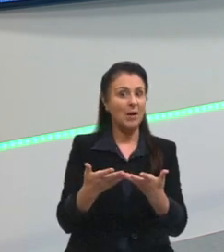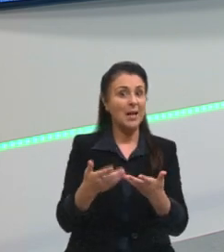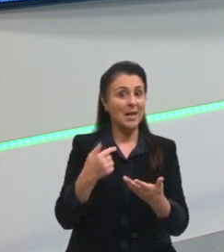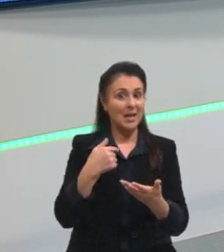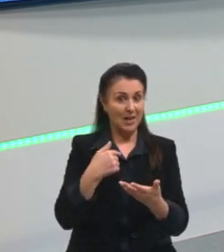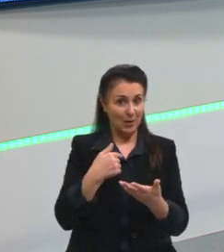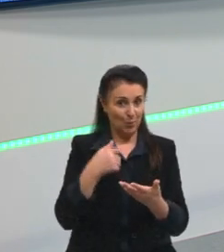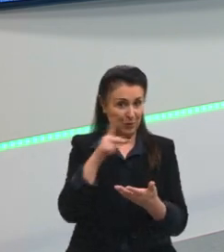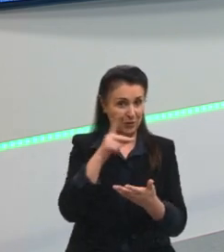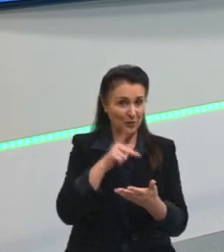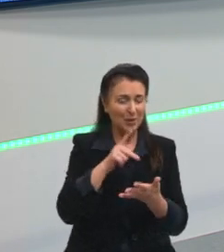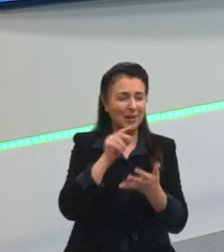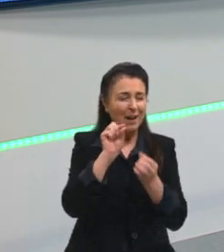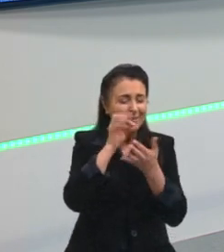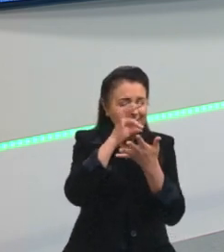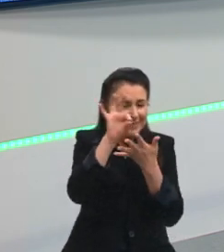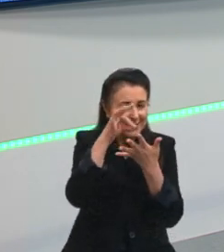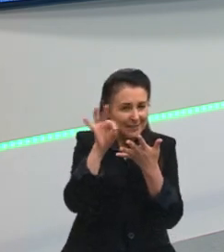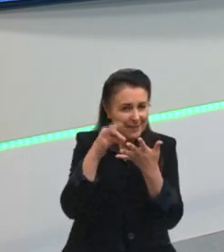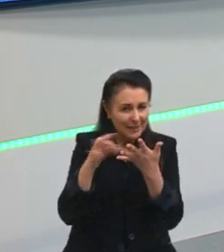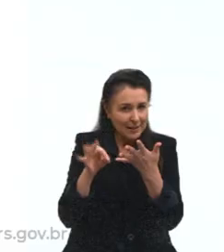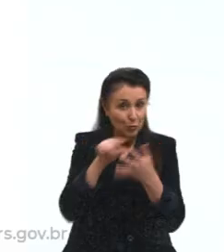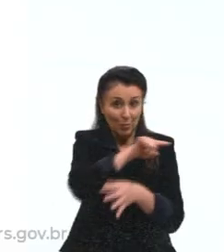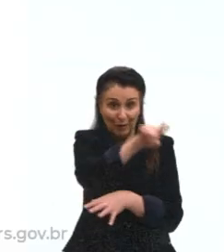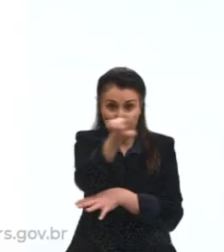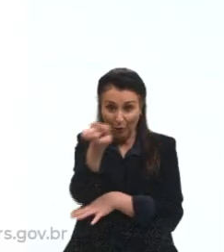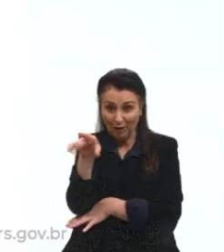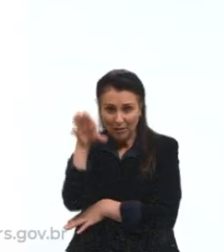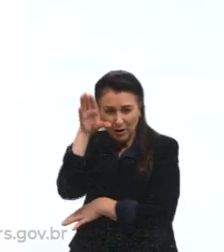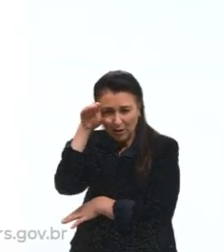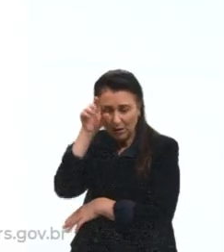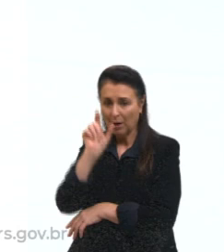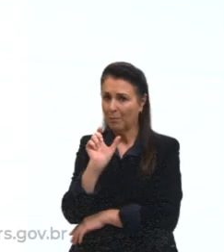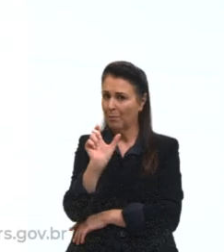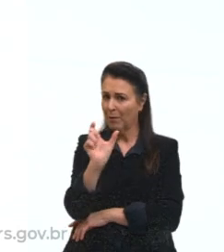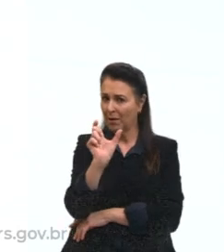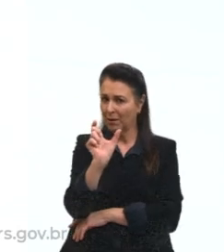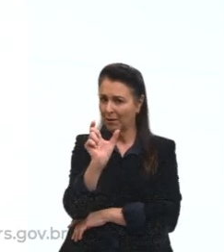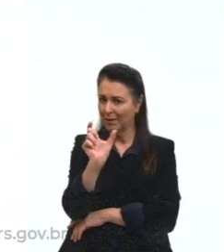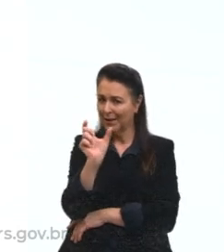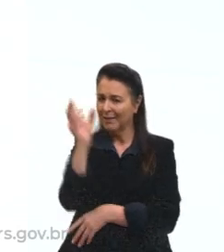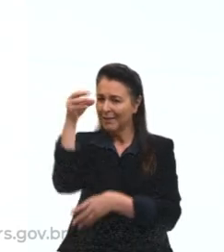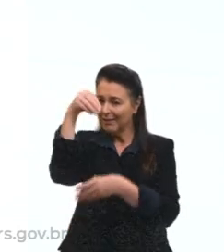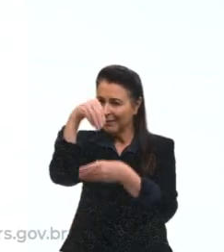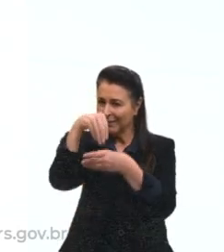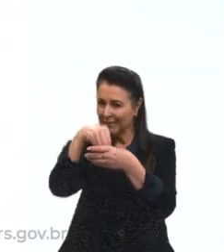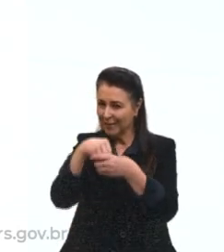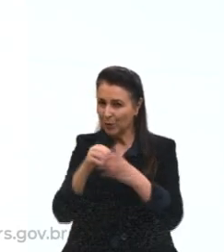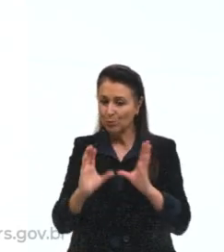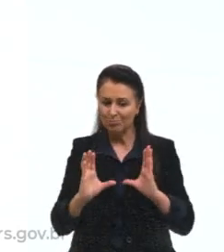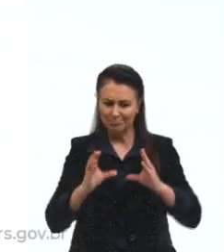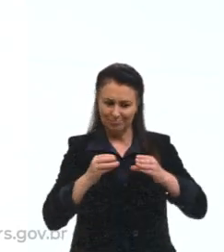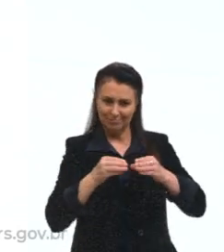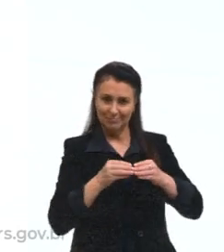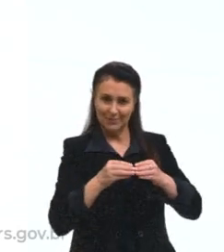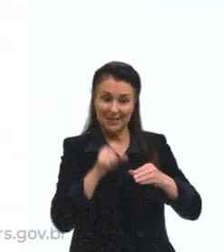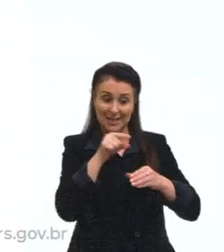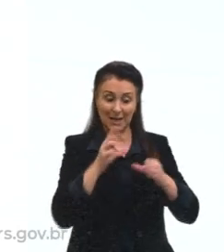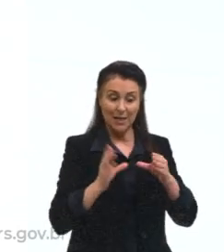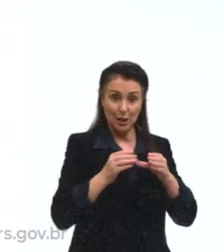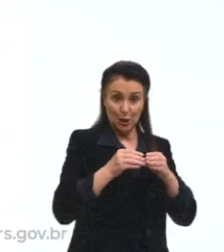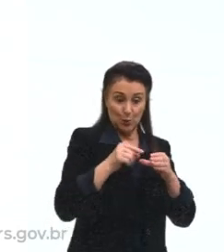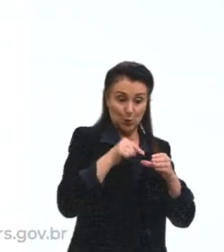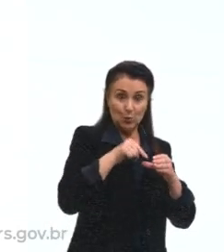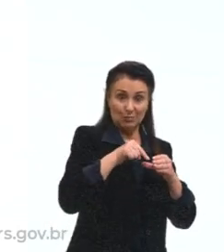estou me detalhando Nessas questões para vocês observarem e as palavras fazem partes parte de conjuntos e esses